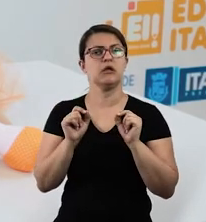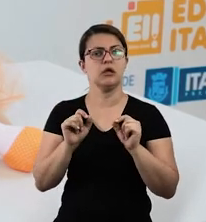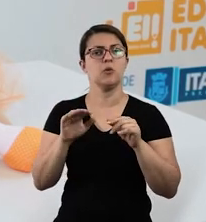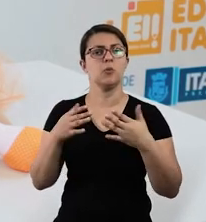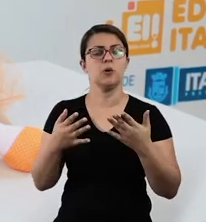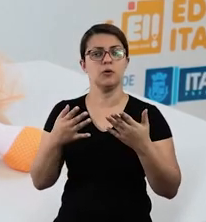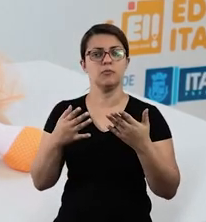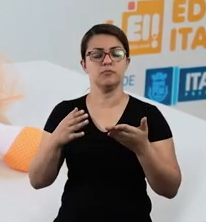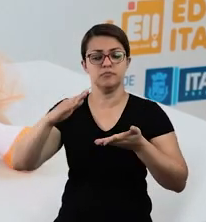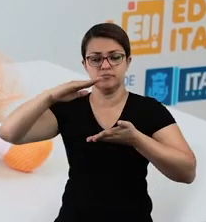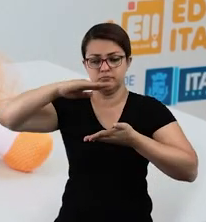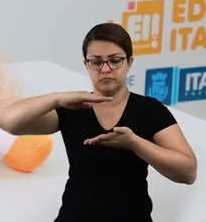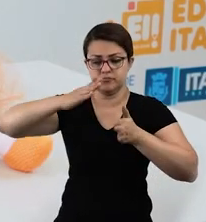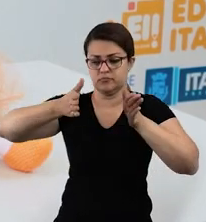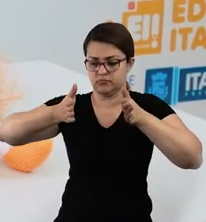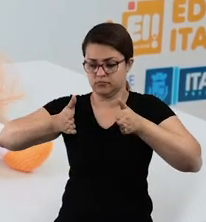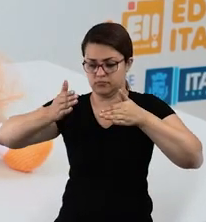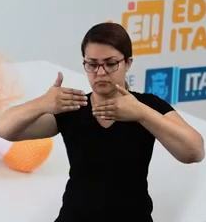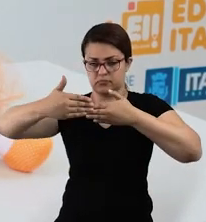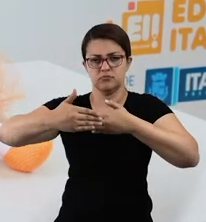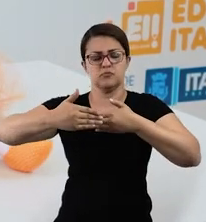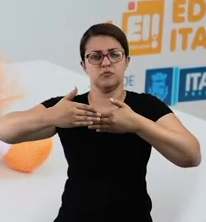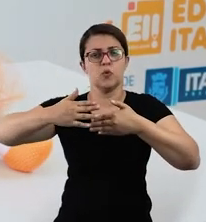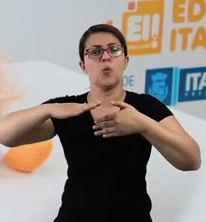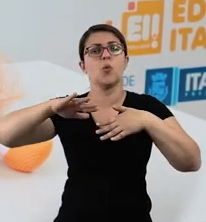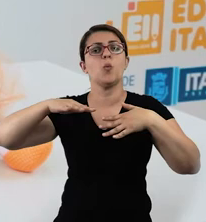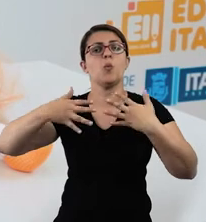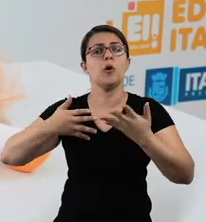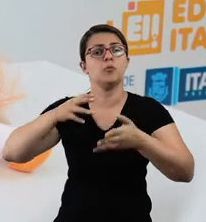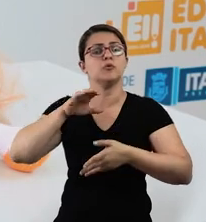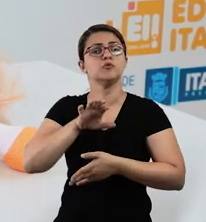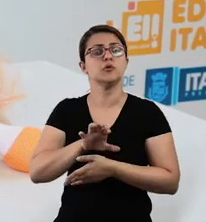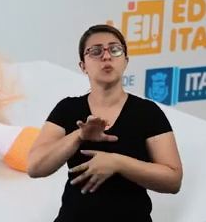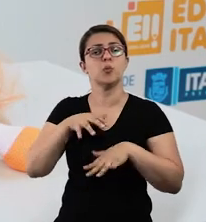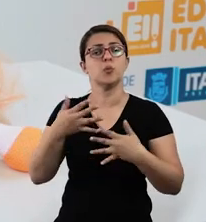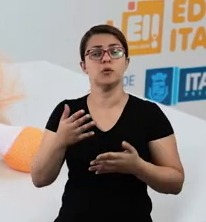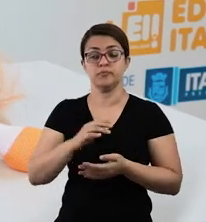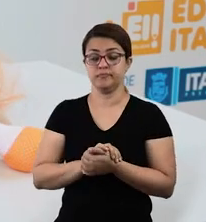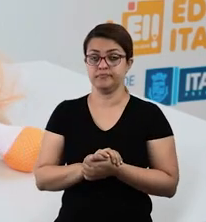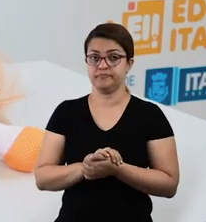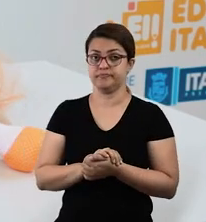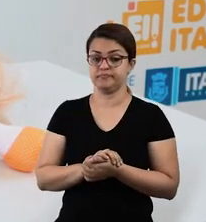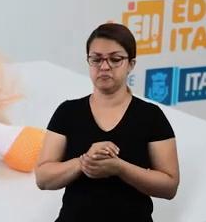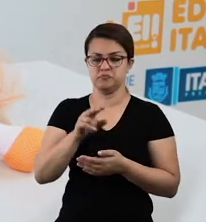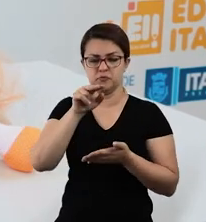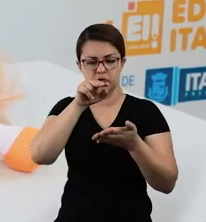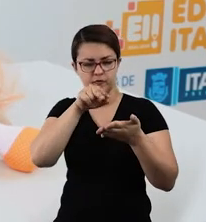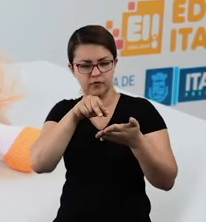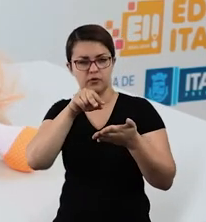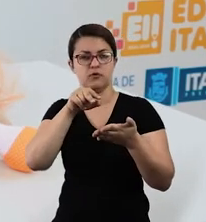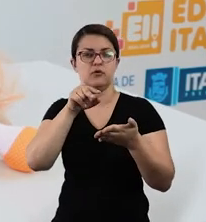sou? Pense bem e escreva aí. Depois de escrever, você também pode desenhar.